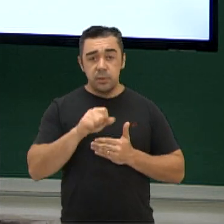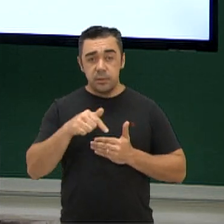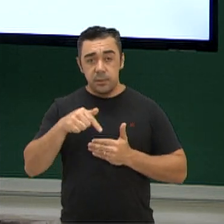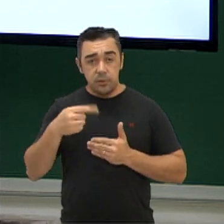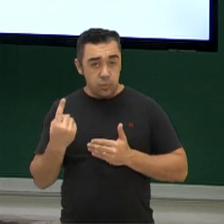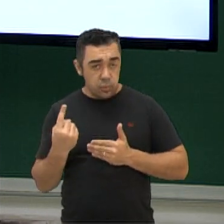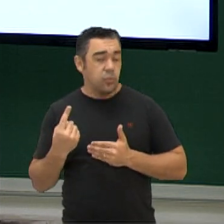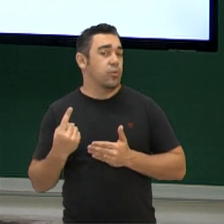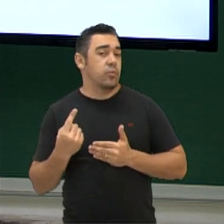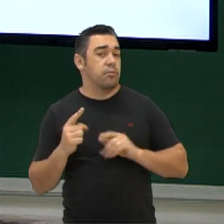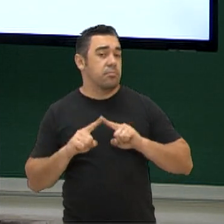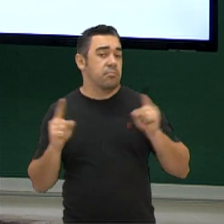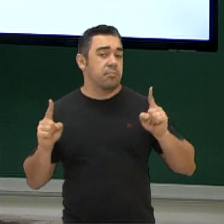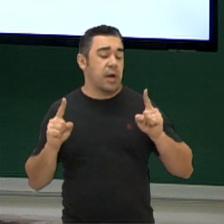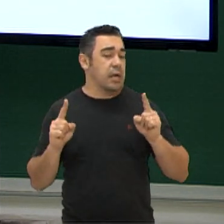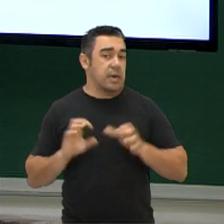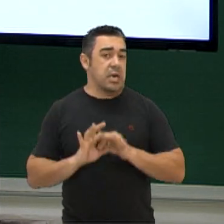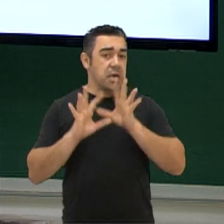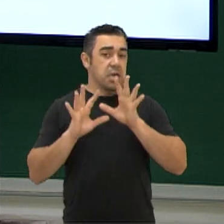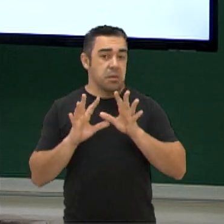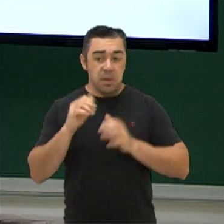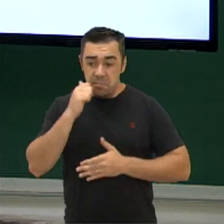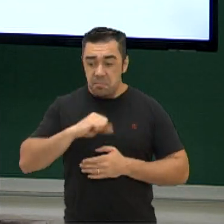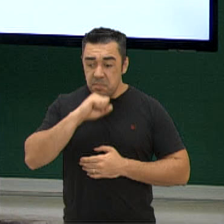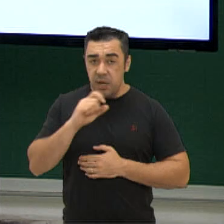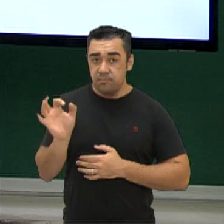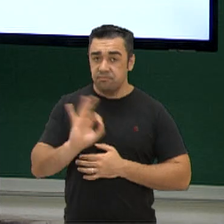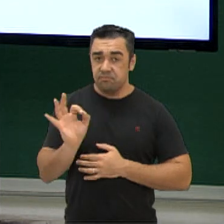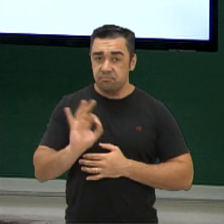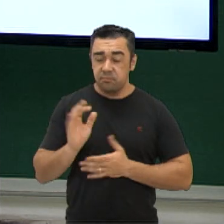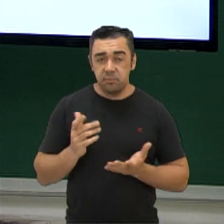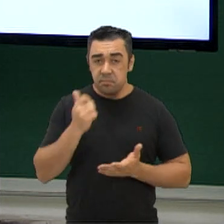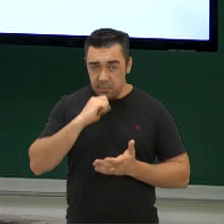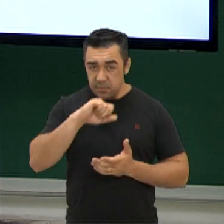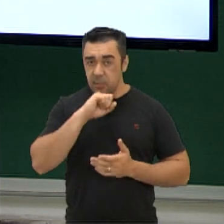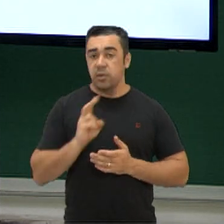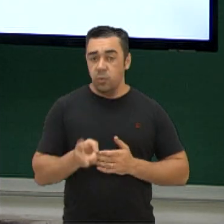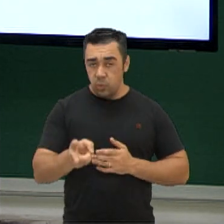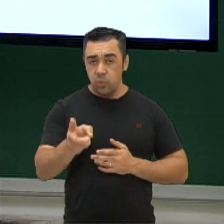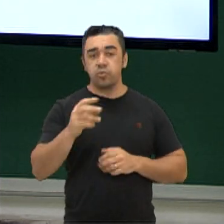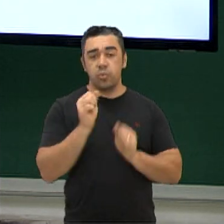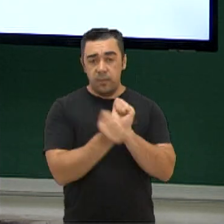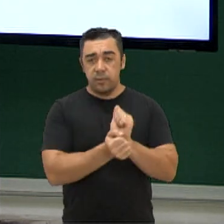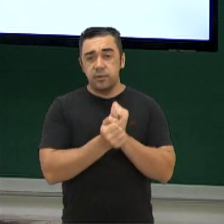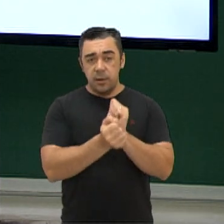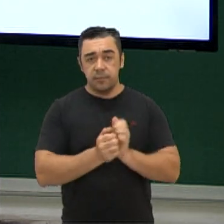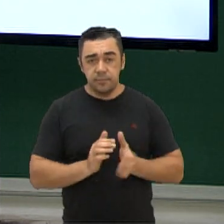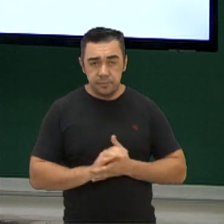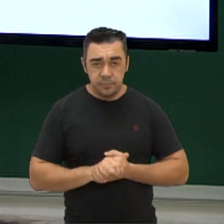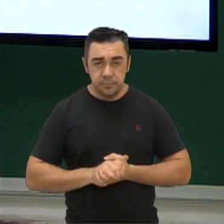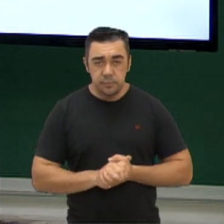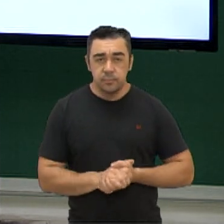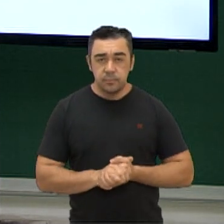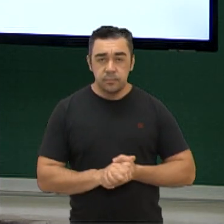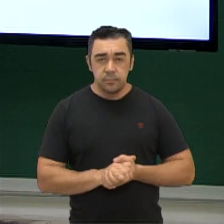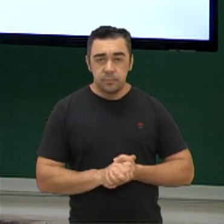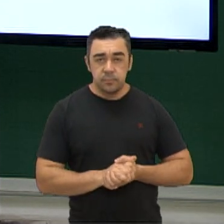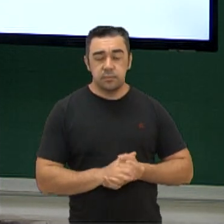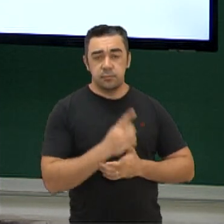1871, porém não dava liberdade para as mães dessas crianças nascidas a partir dessa data.